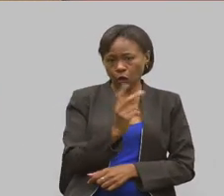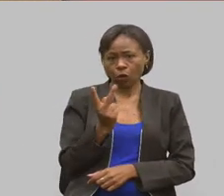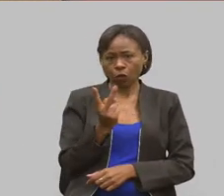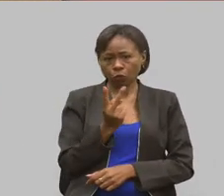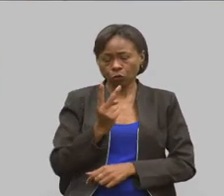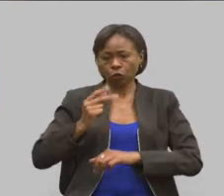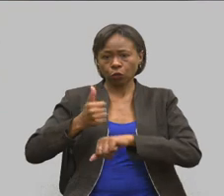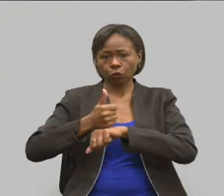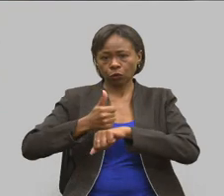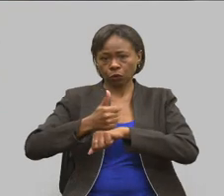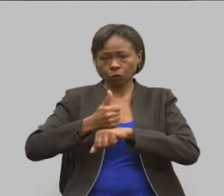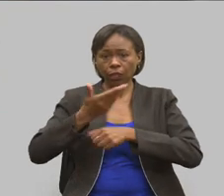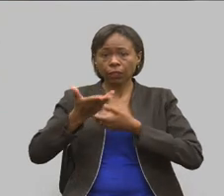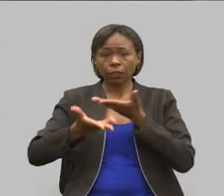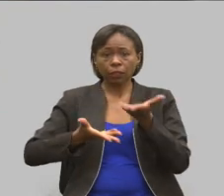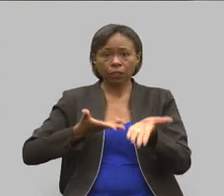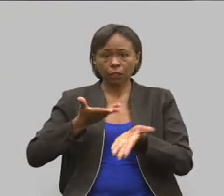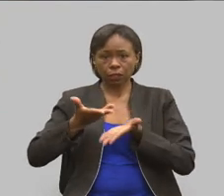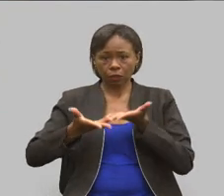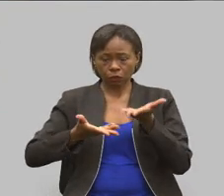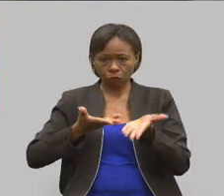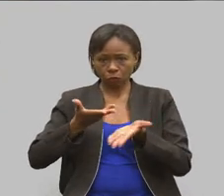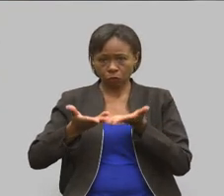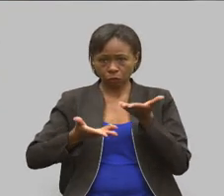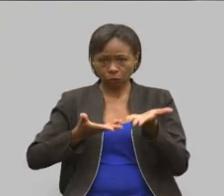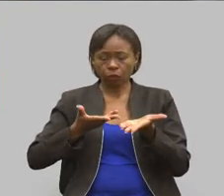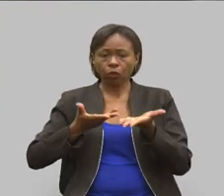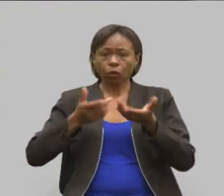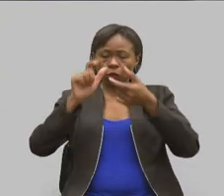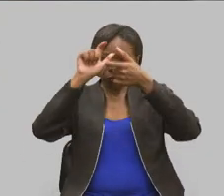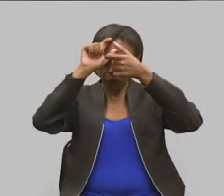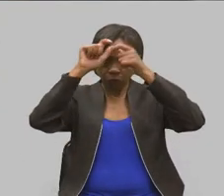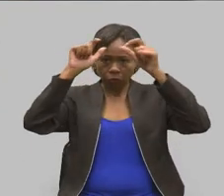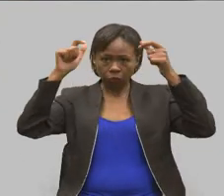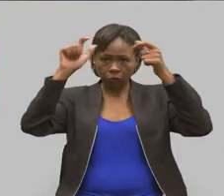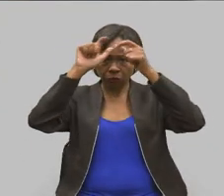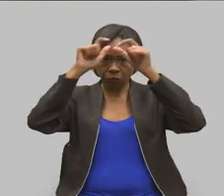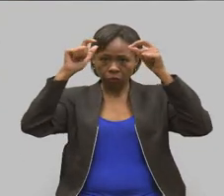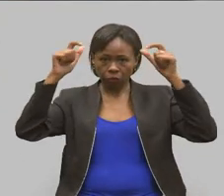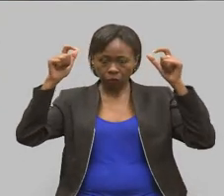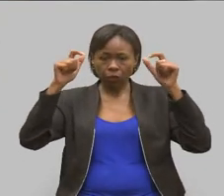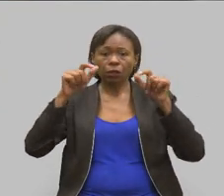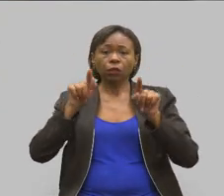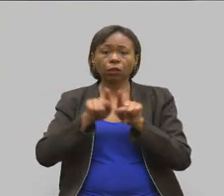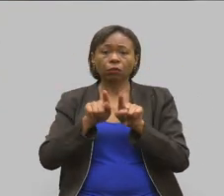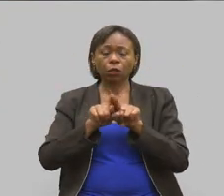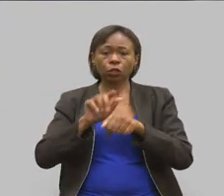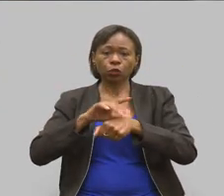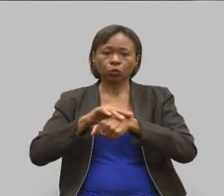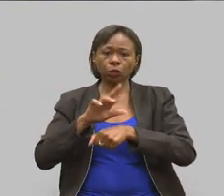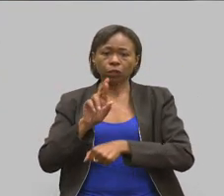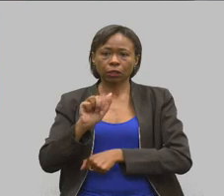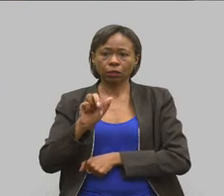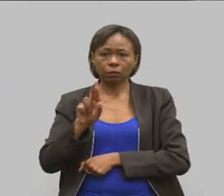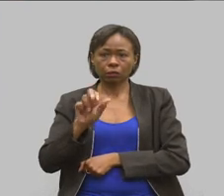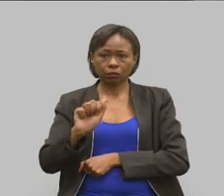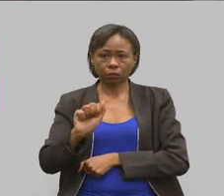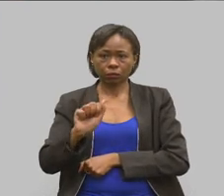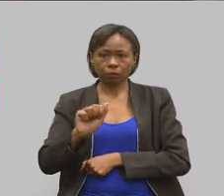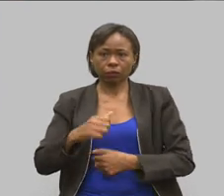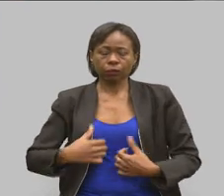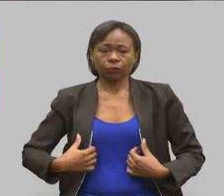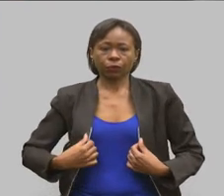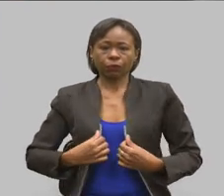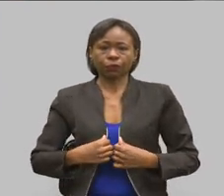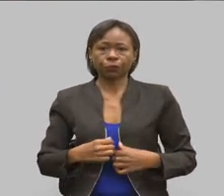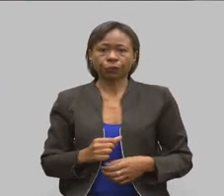tratamento dos transtornos do neurodesenvolvimento e das doenças raras então